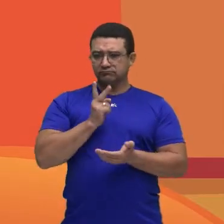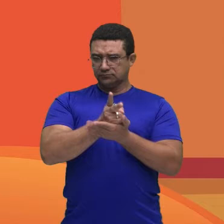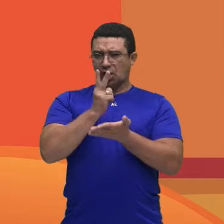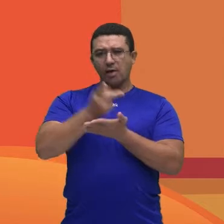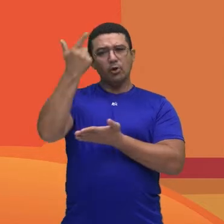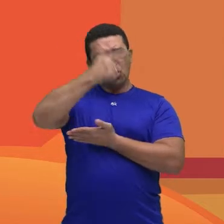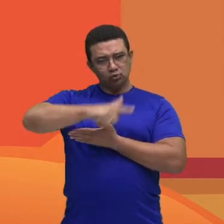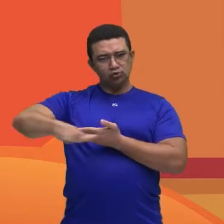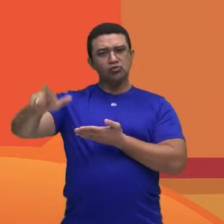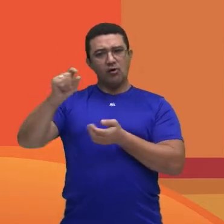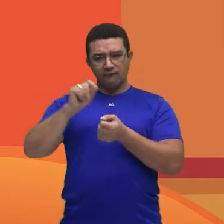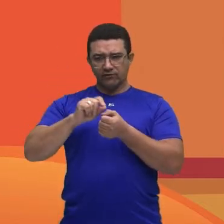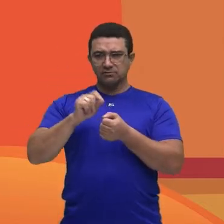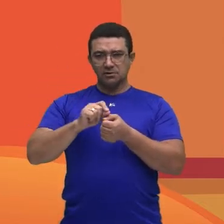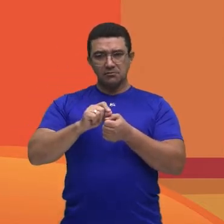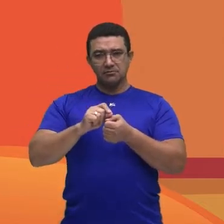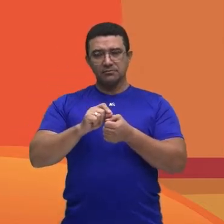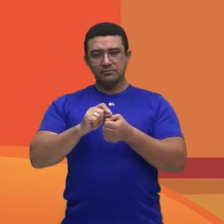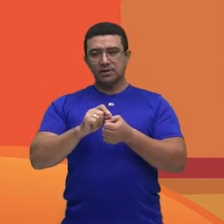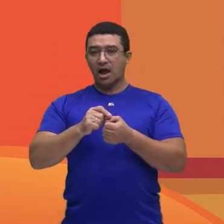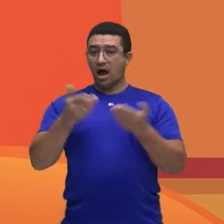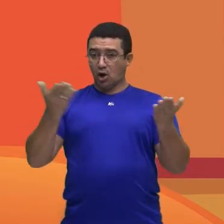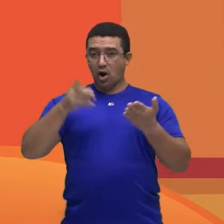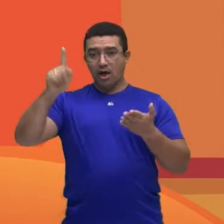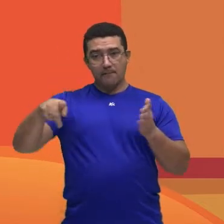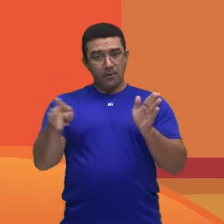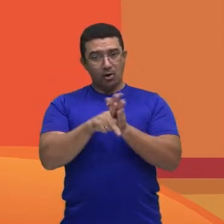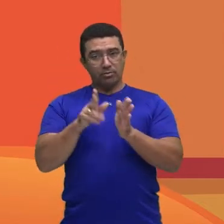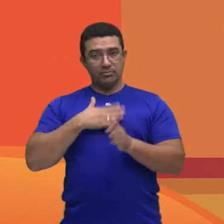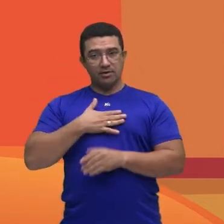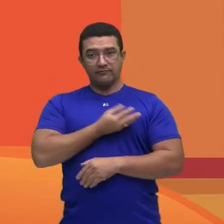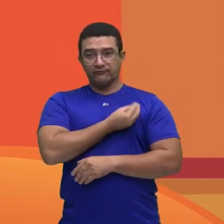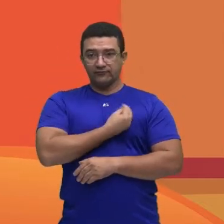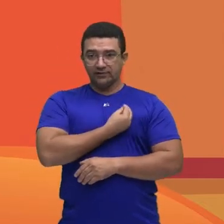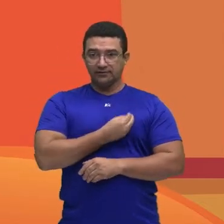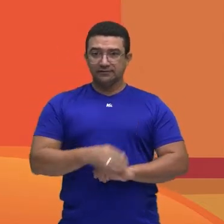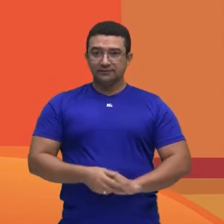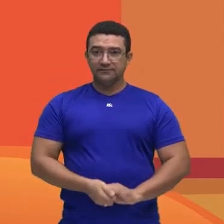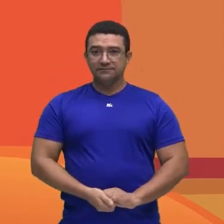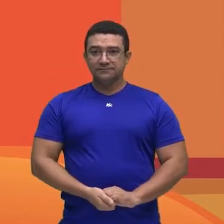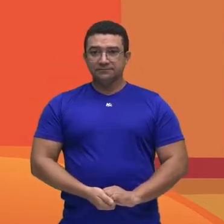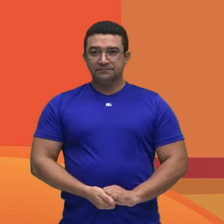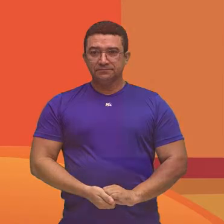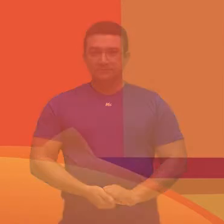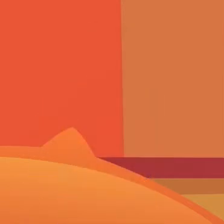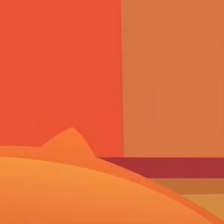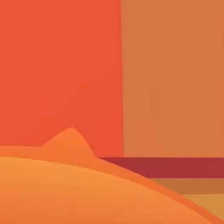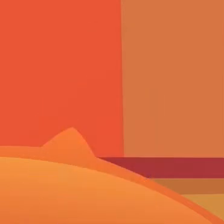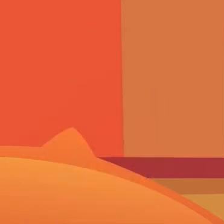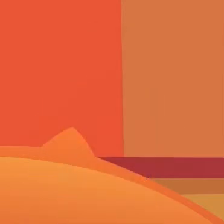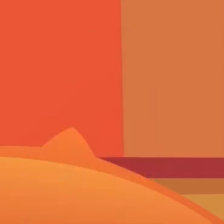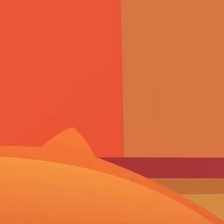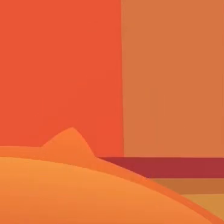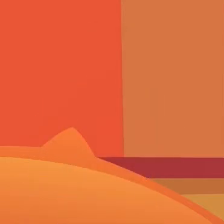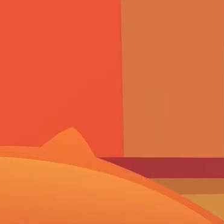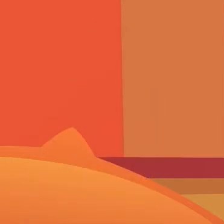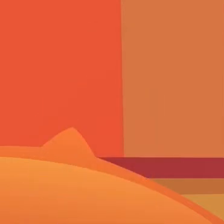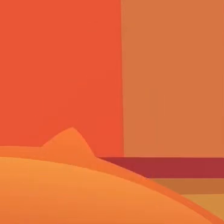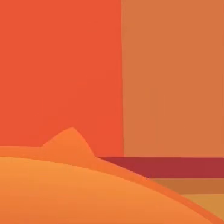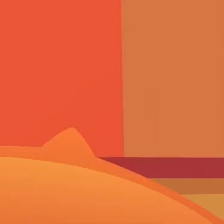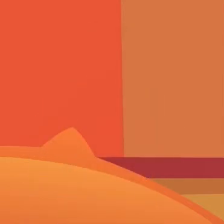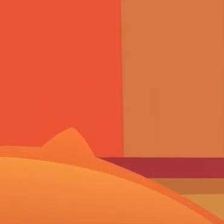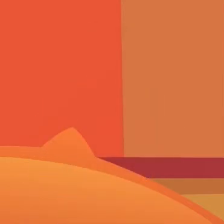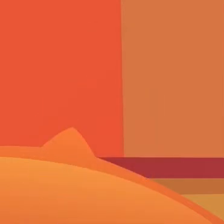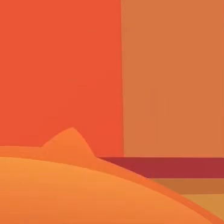It's part of my life. Agora é parte da minha vida. Once you experience meditation, it makes part of